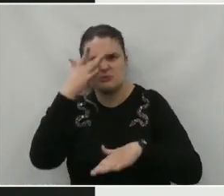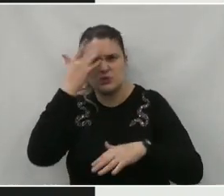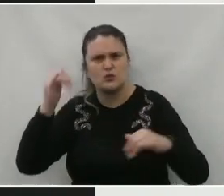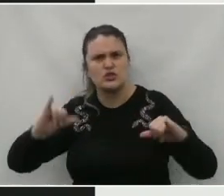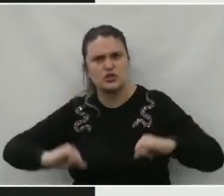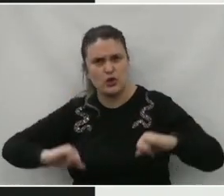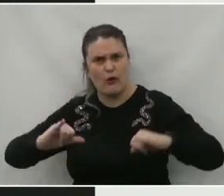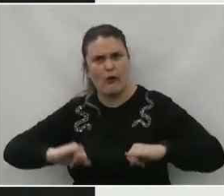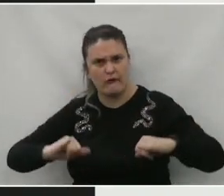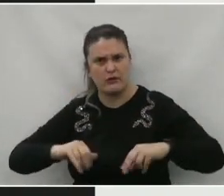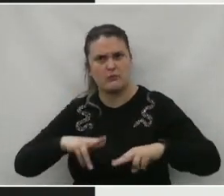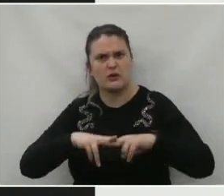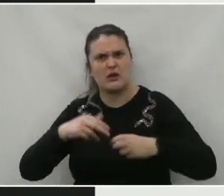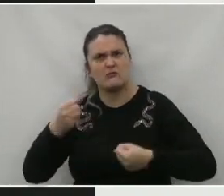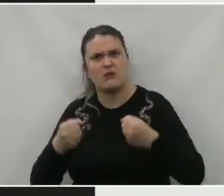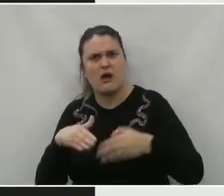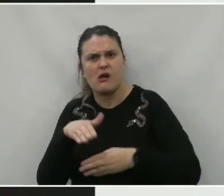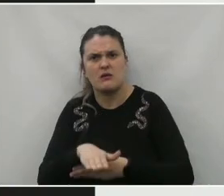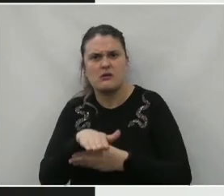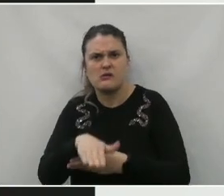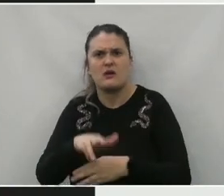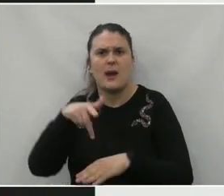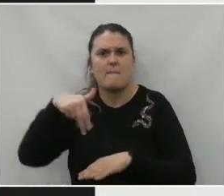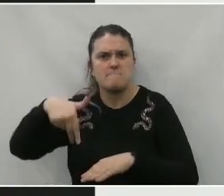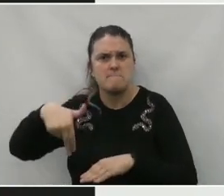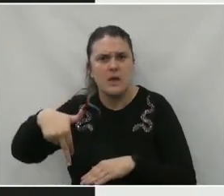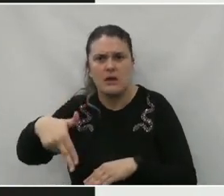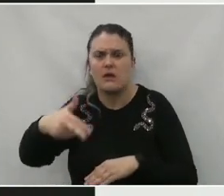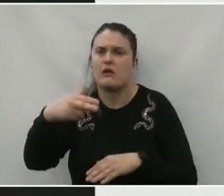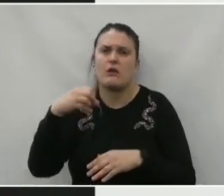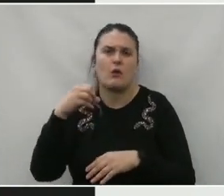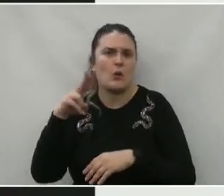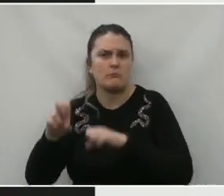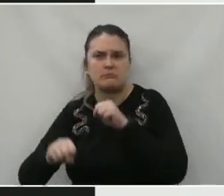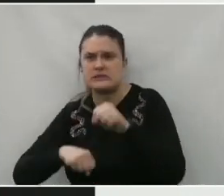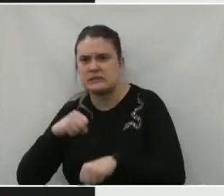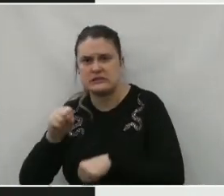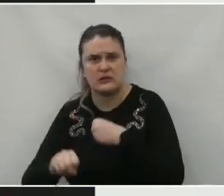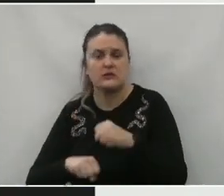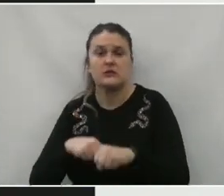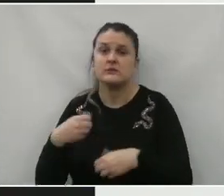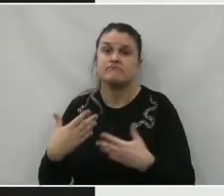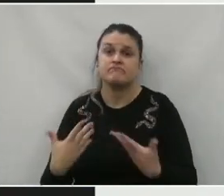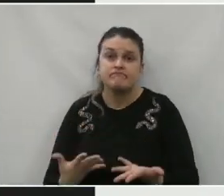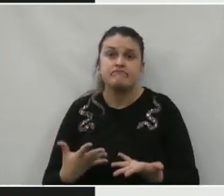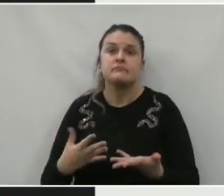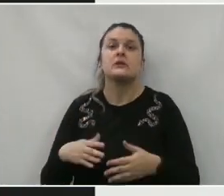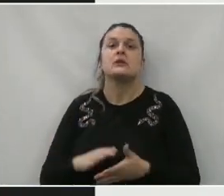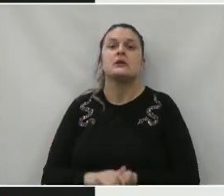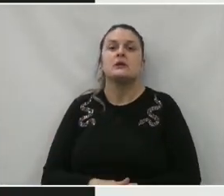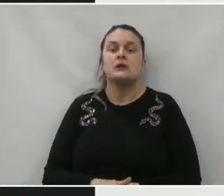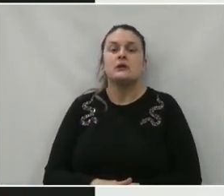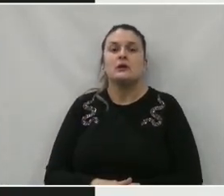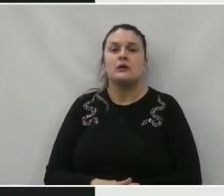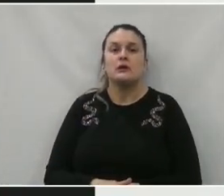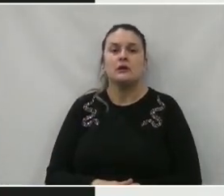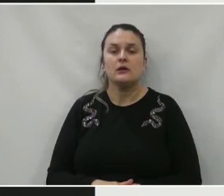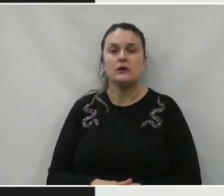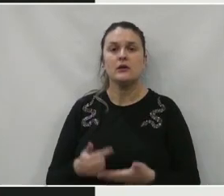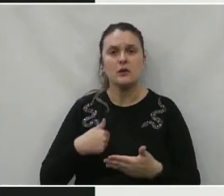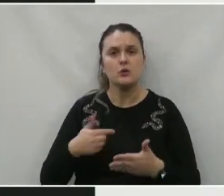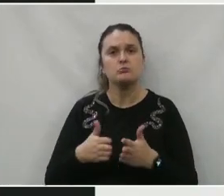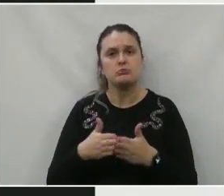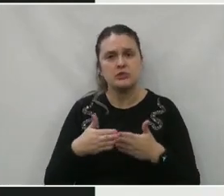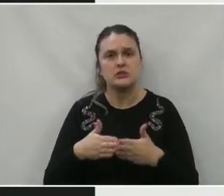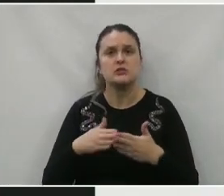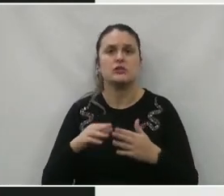sofrem com isso, com os seus carros, a pés, andando de bicicleta. Então, que a